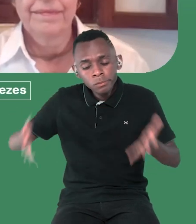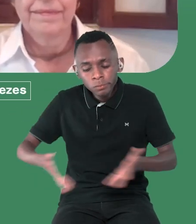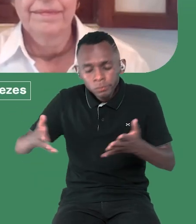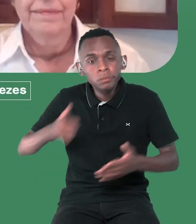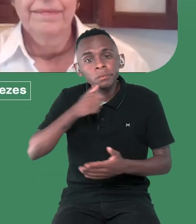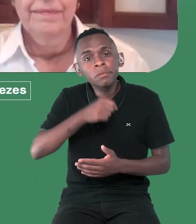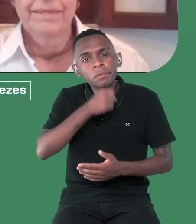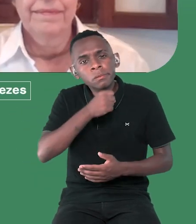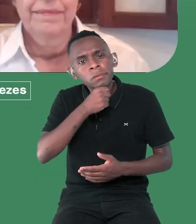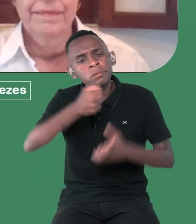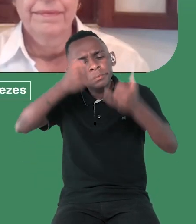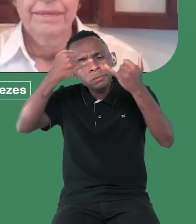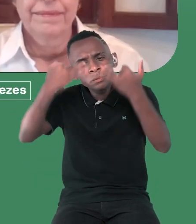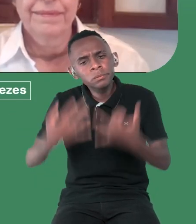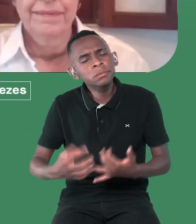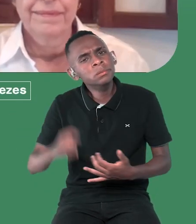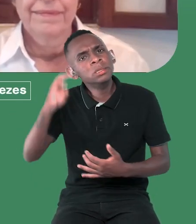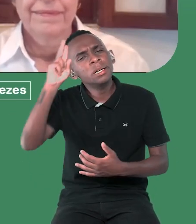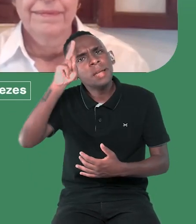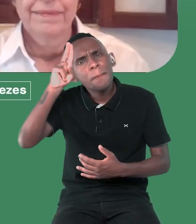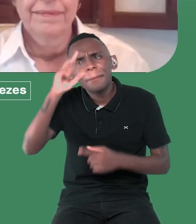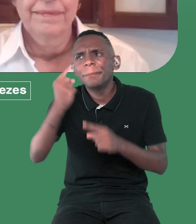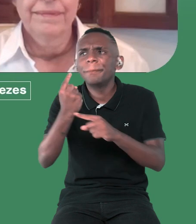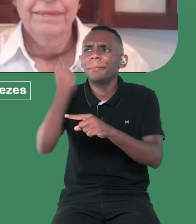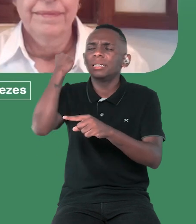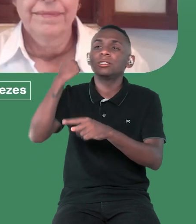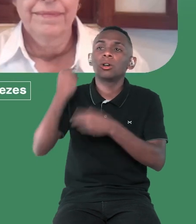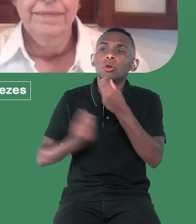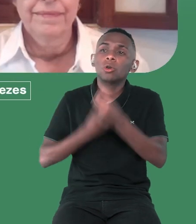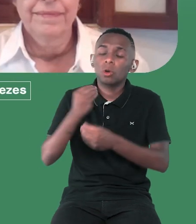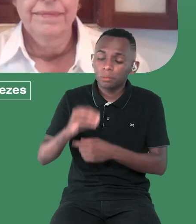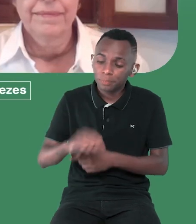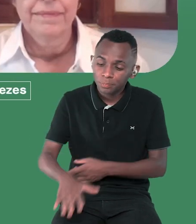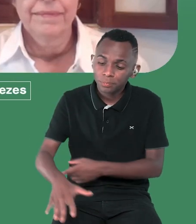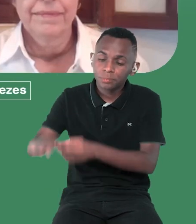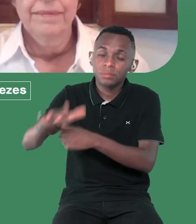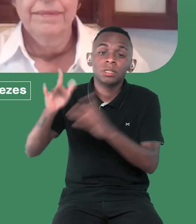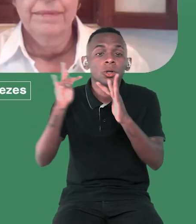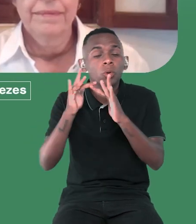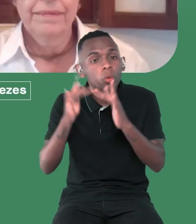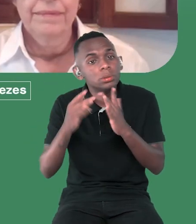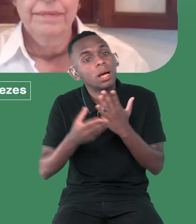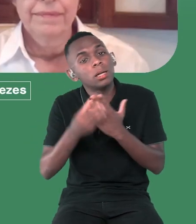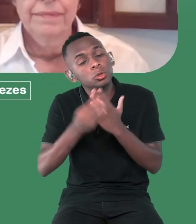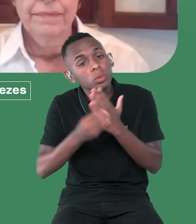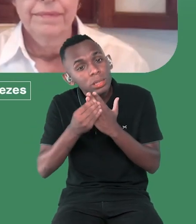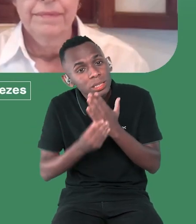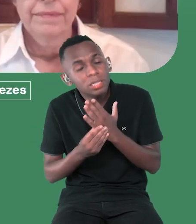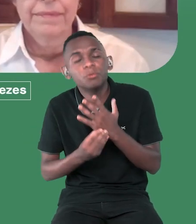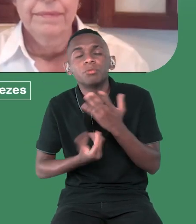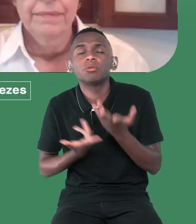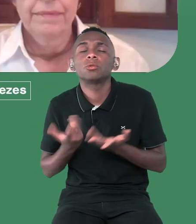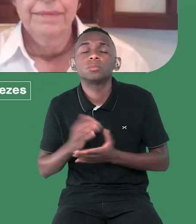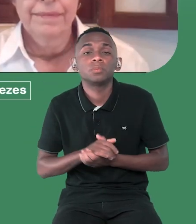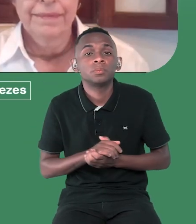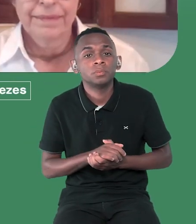avó. Vamos trazer essas memórias aí de como que era a sua infância, seu contato com os livros,